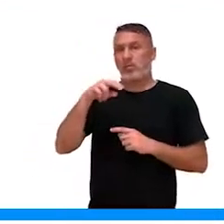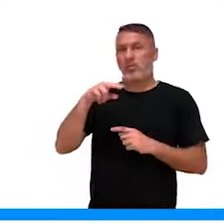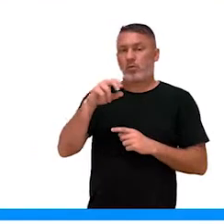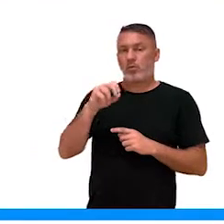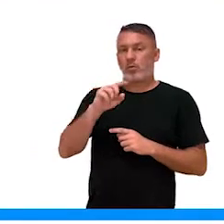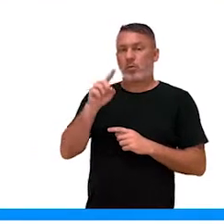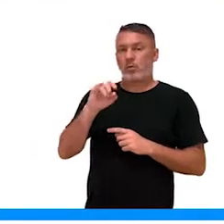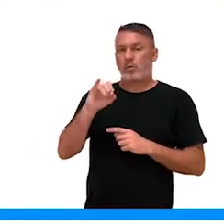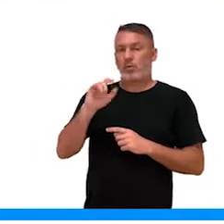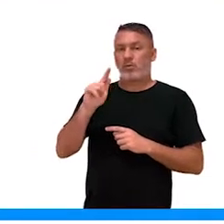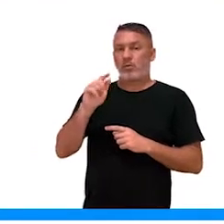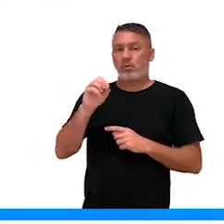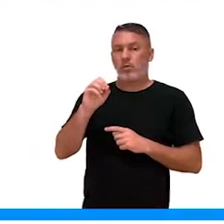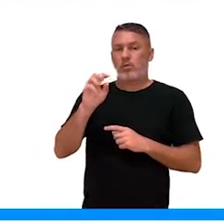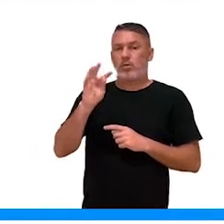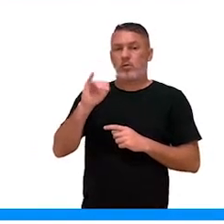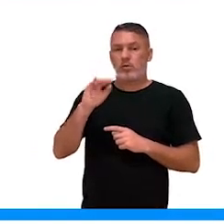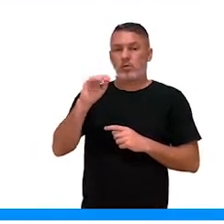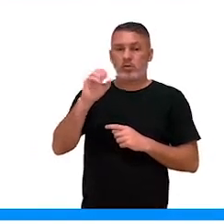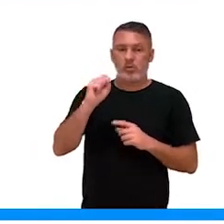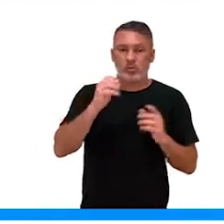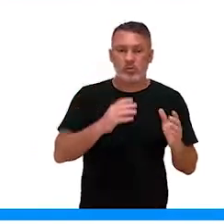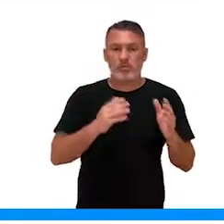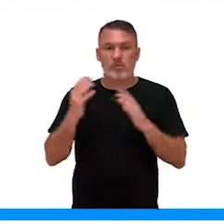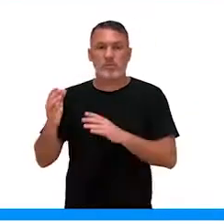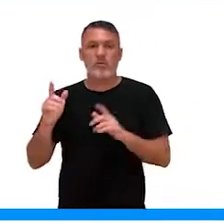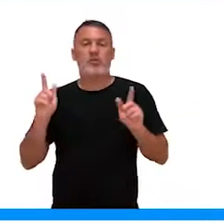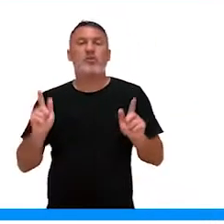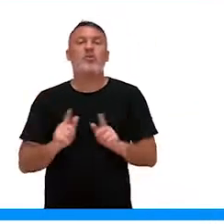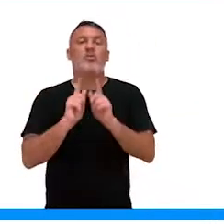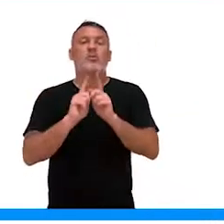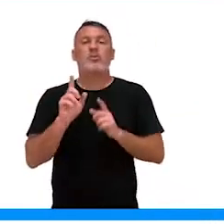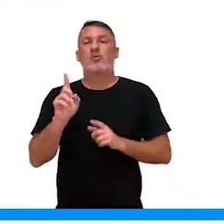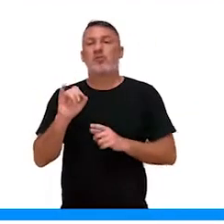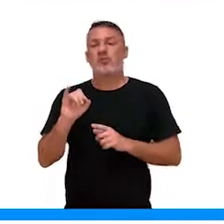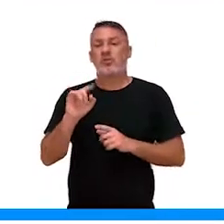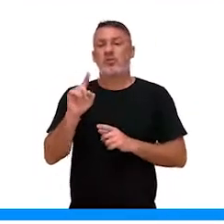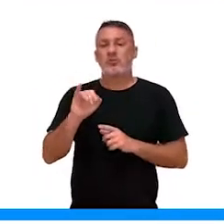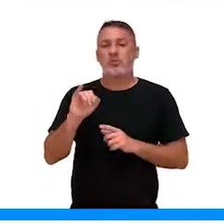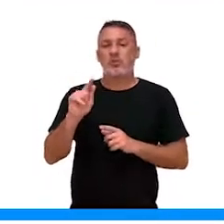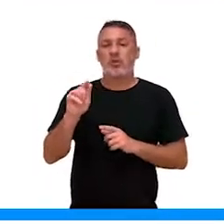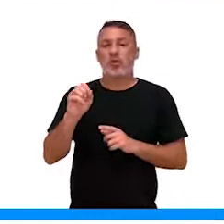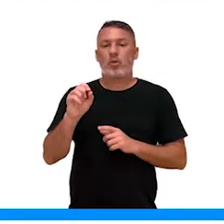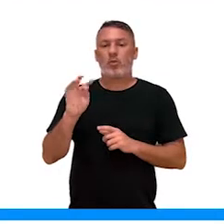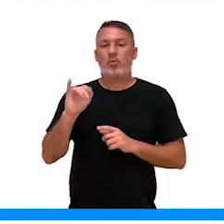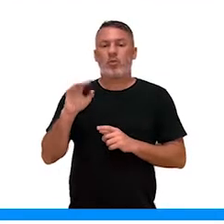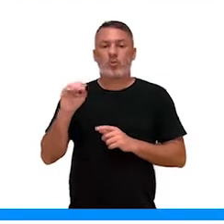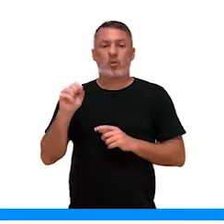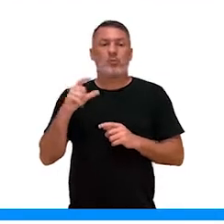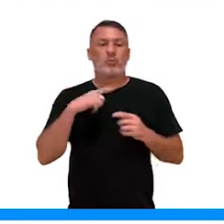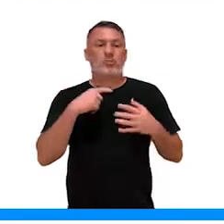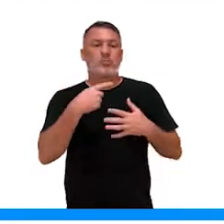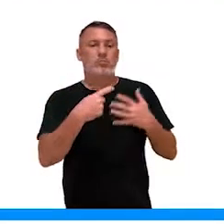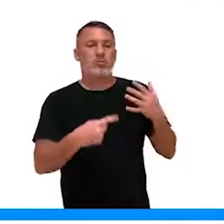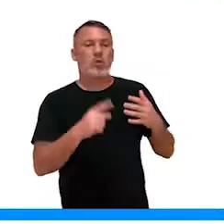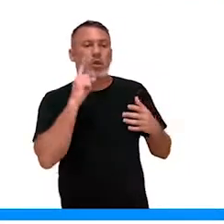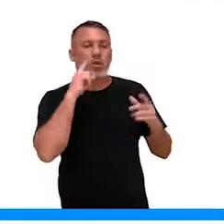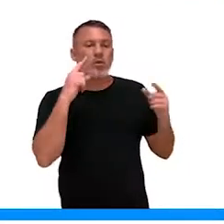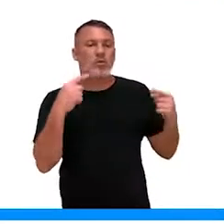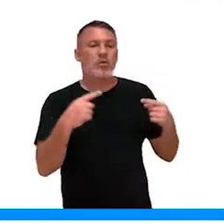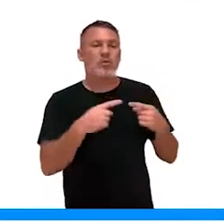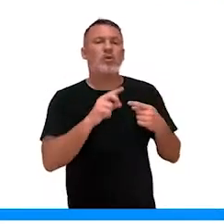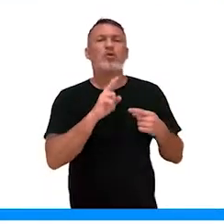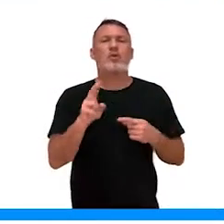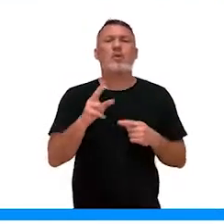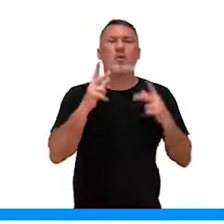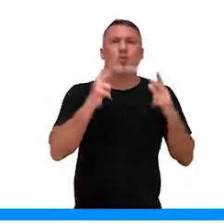Os monozigóticos e os dizigóticos. Monozigóticos, eles também são chamados de idênticos ou